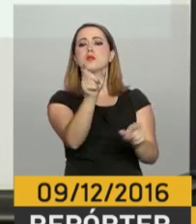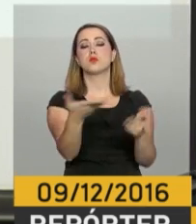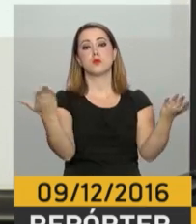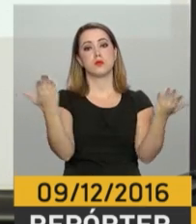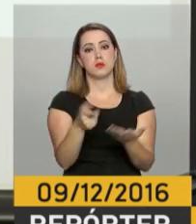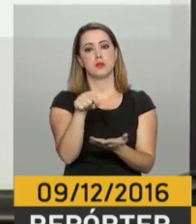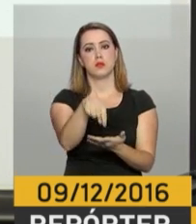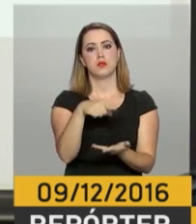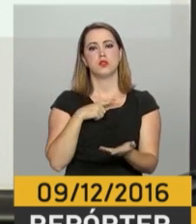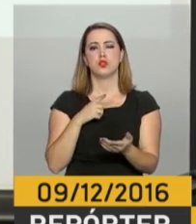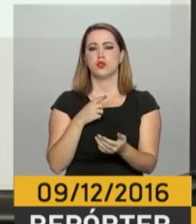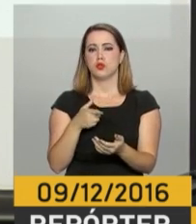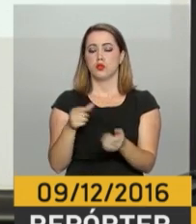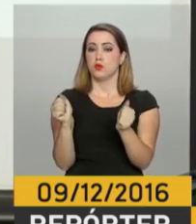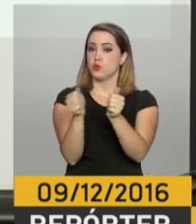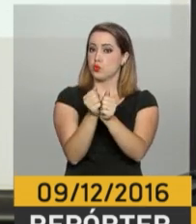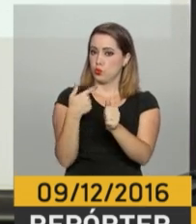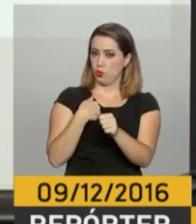provisória,